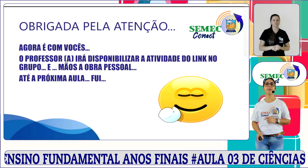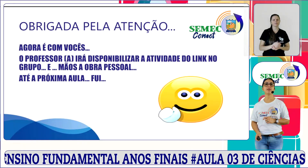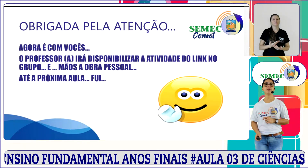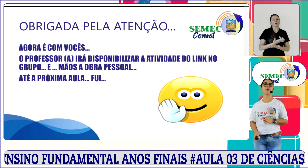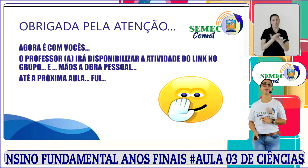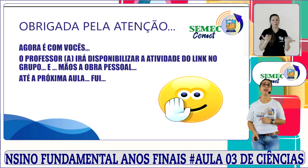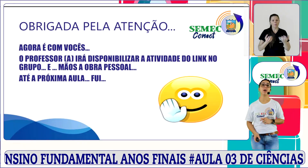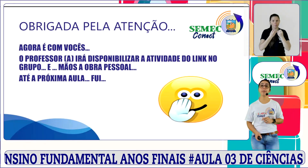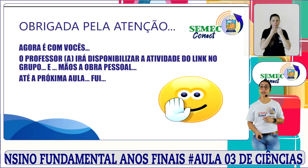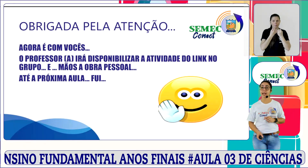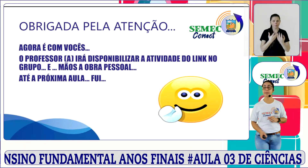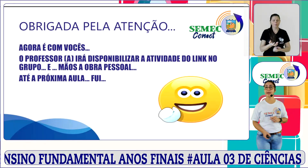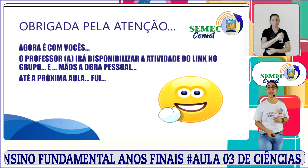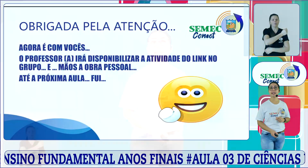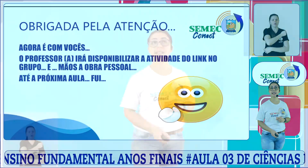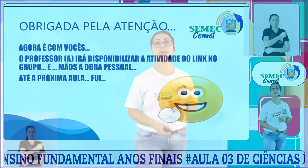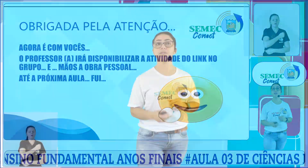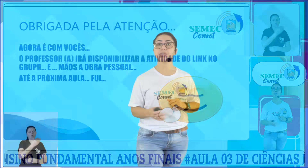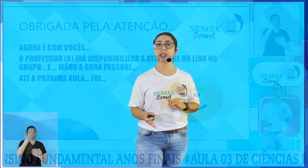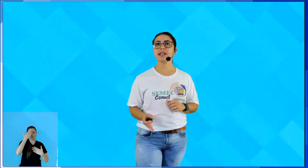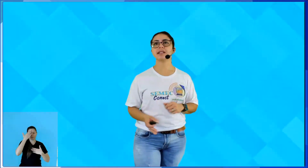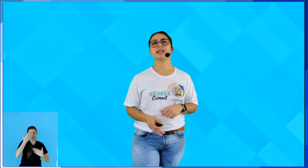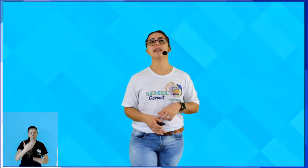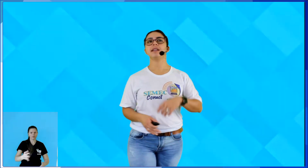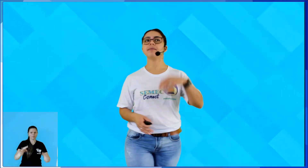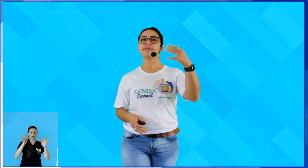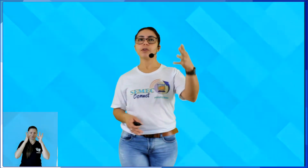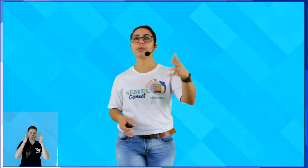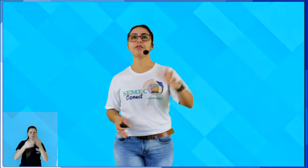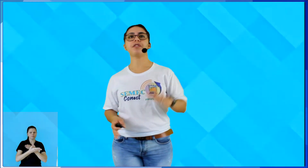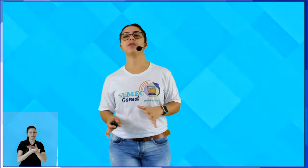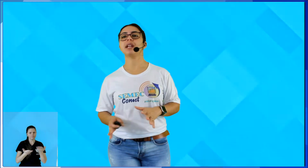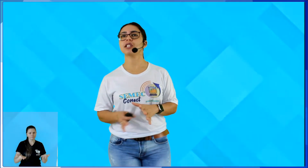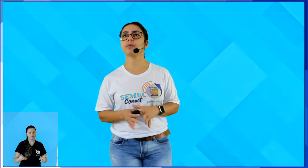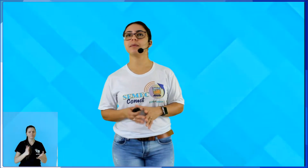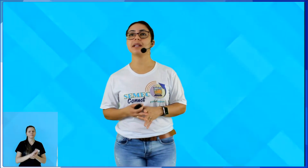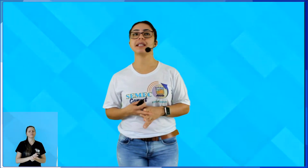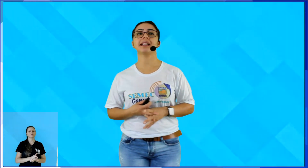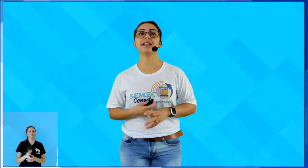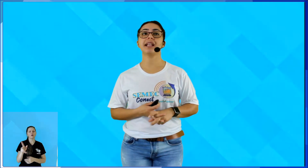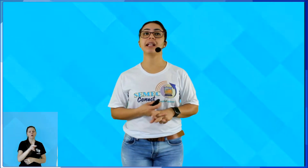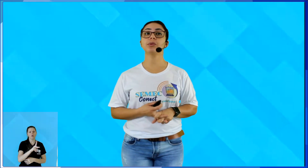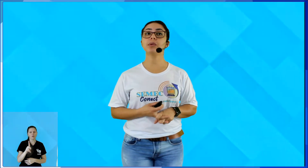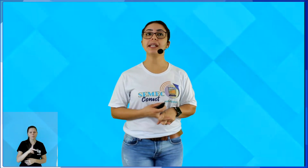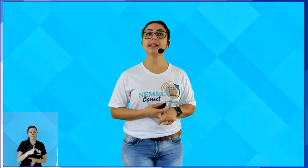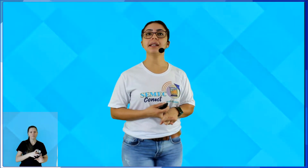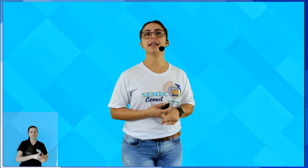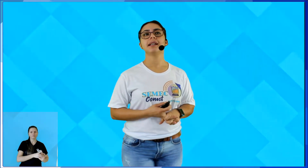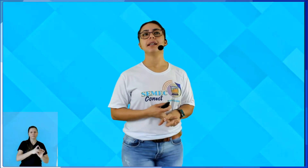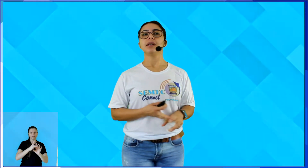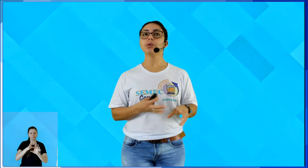Bom, pessoal, obrigada pela atenção de vocês e o professor irá disponibilizar a atividade do